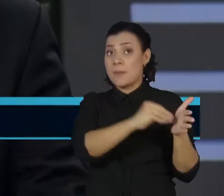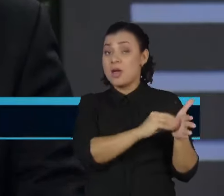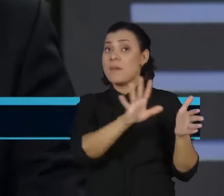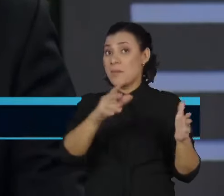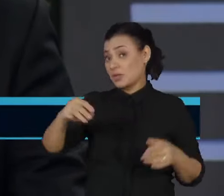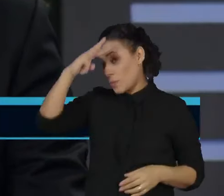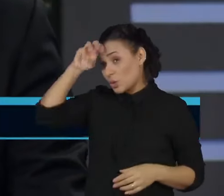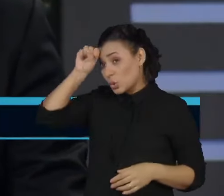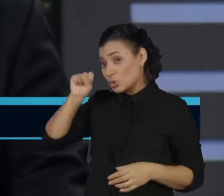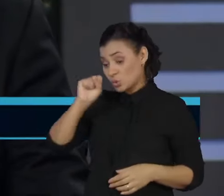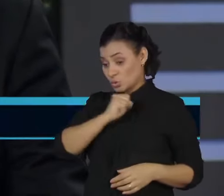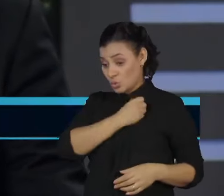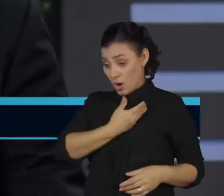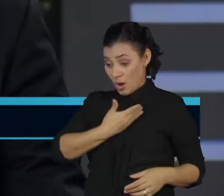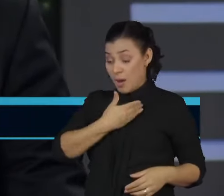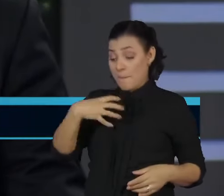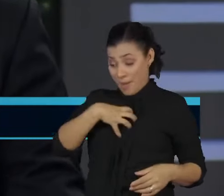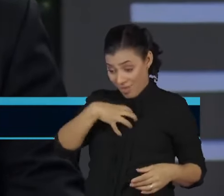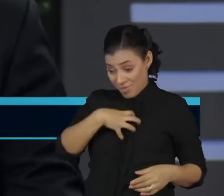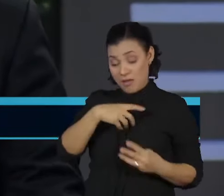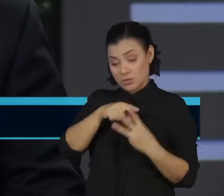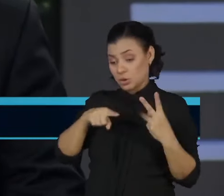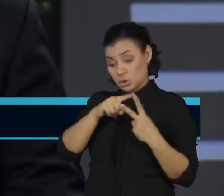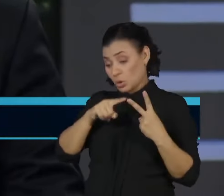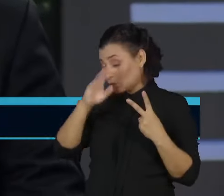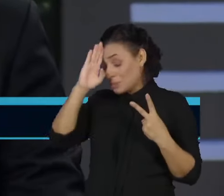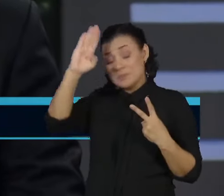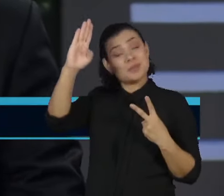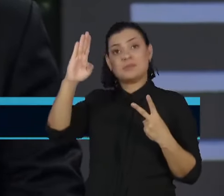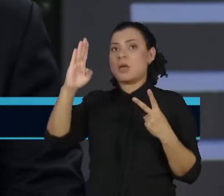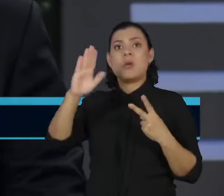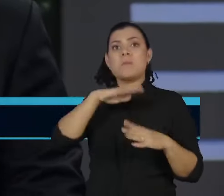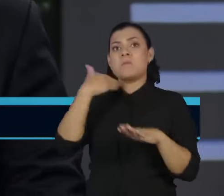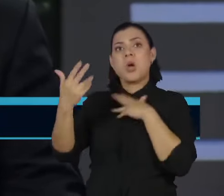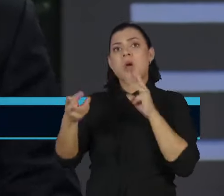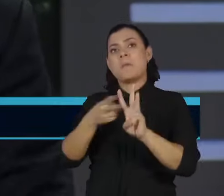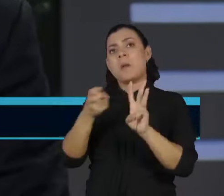Sul e Bahia são dois encalacramentos gigantescos onde morrem indígena torto e direito.